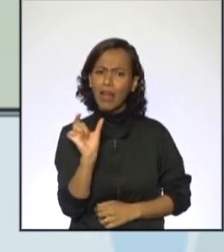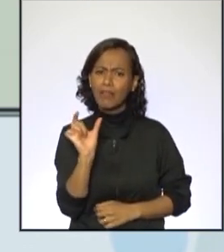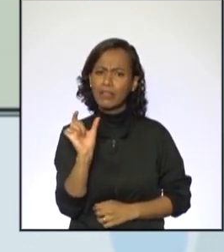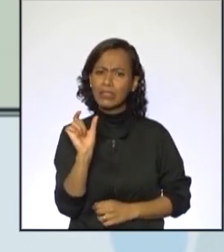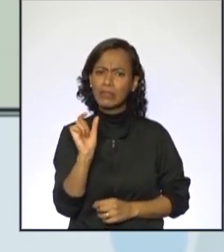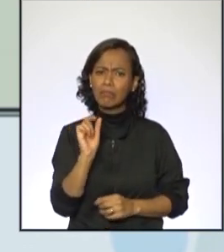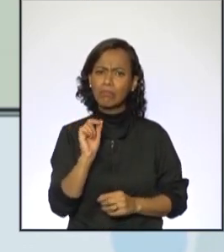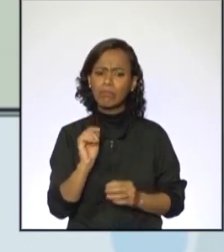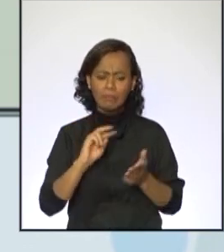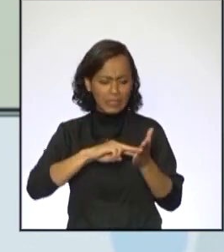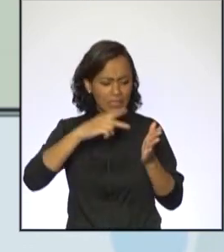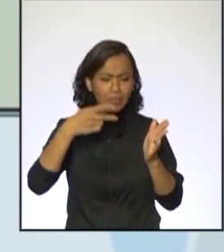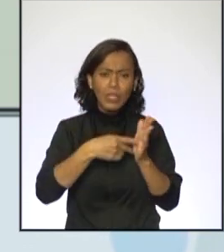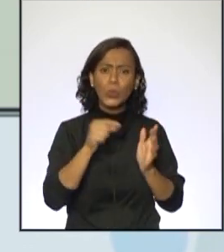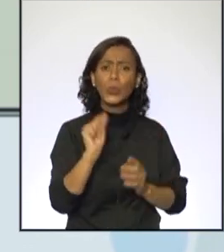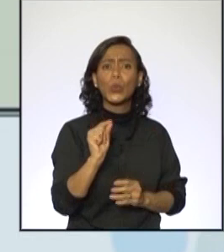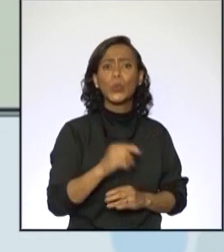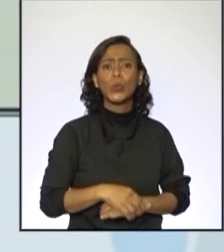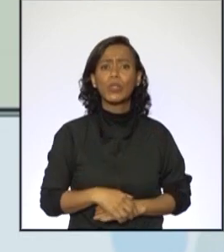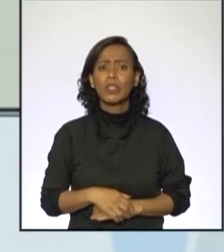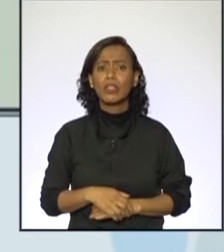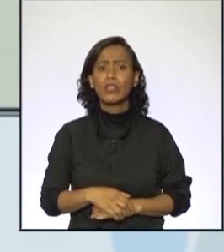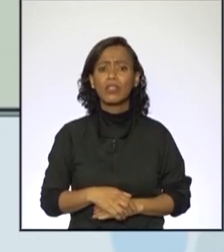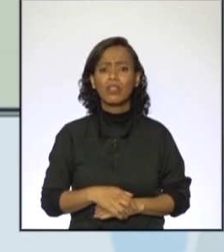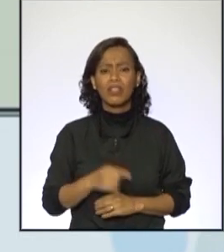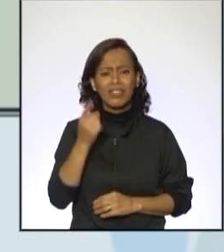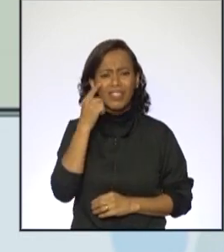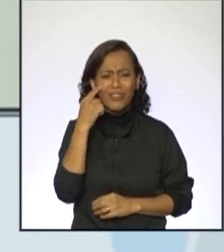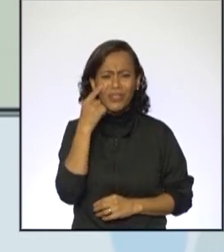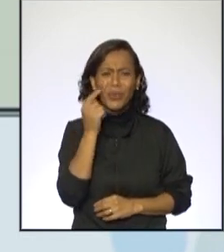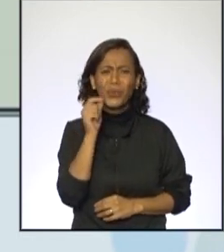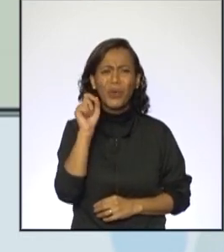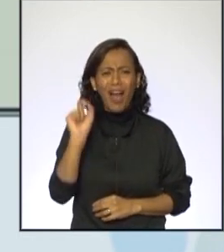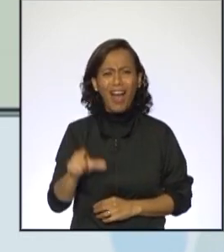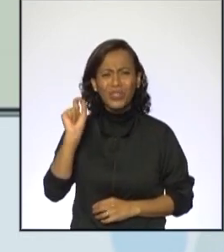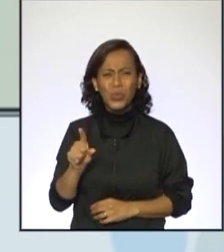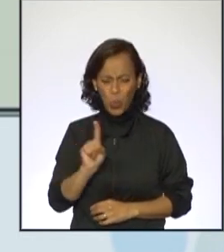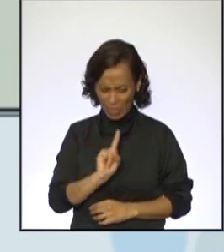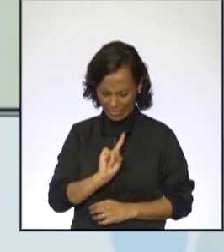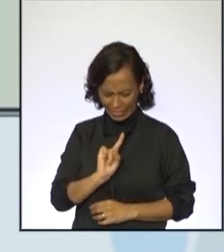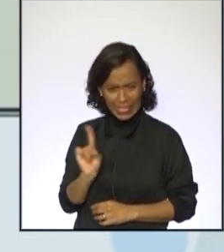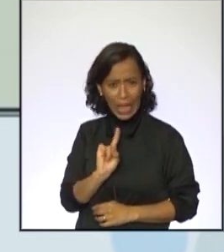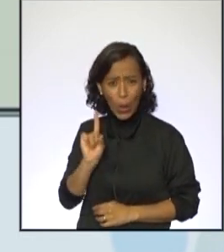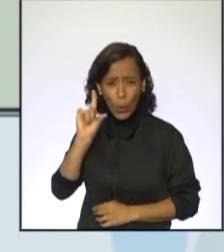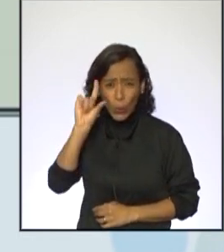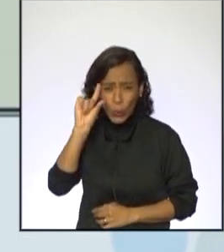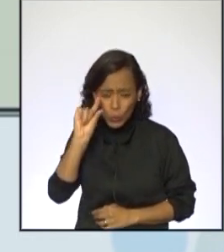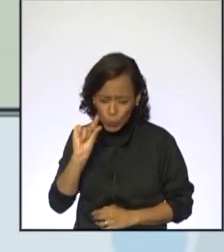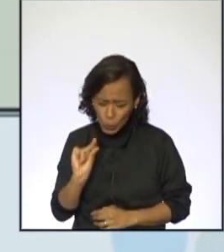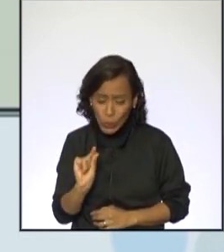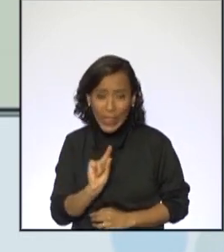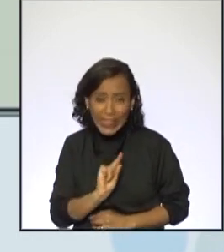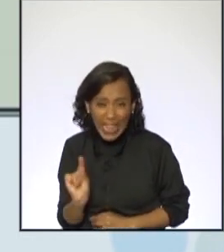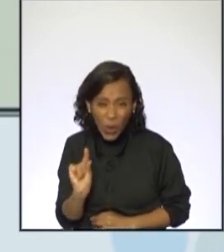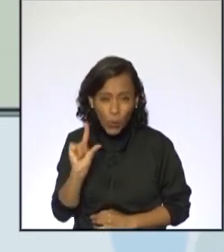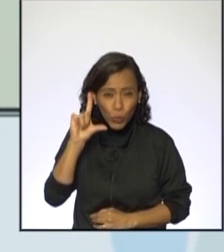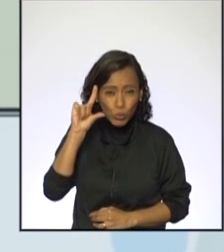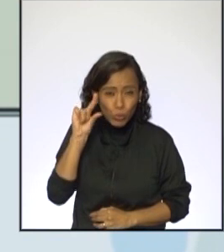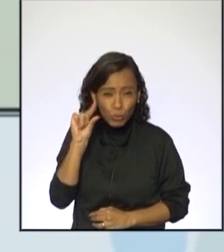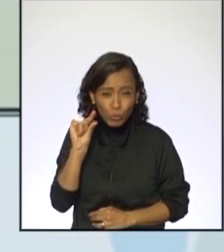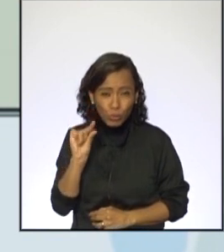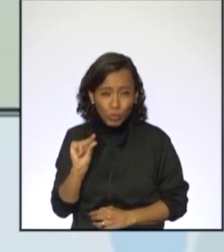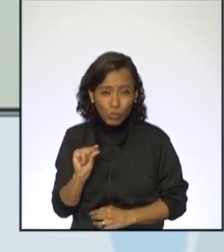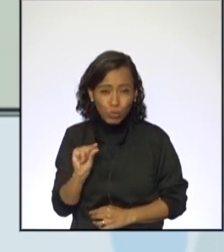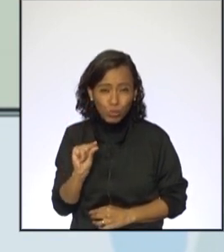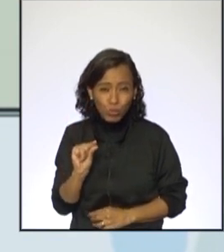atenção naquele não, coitadinho ali, Em bem azul. escondidinho, azul. Tá até